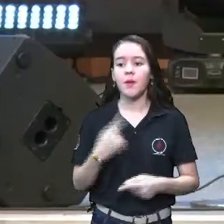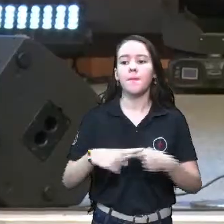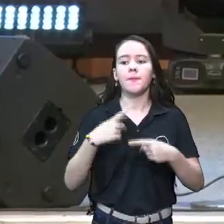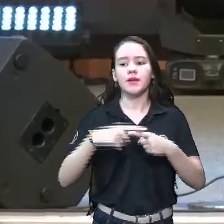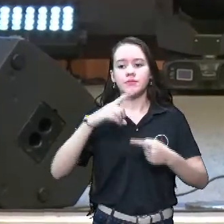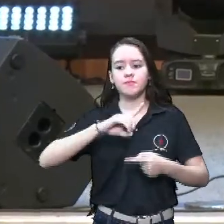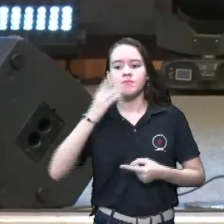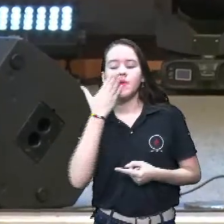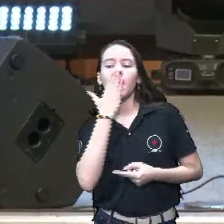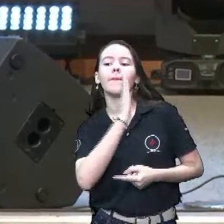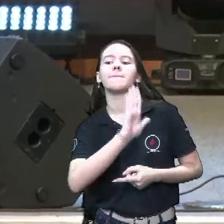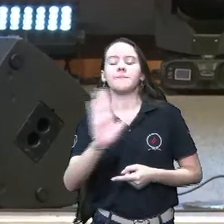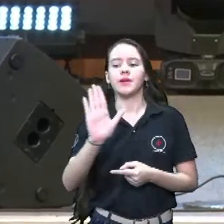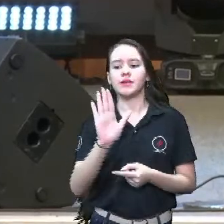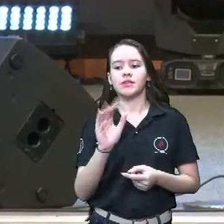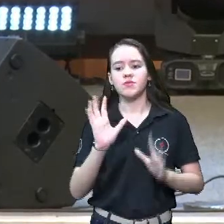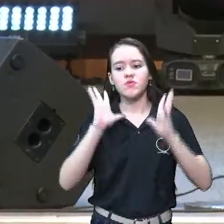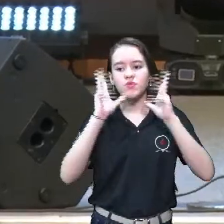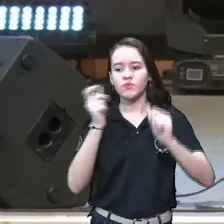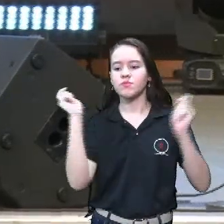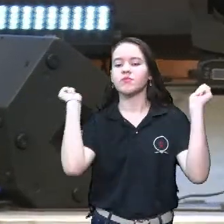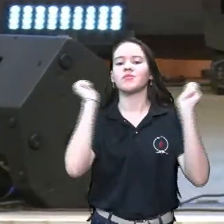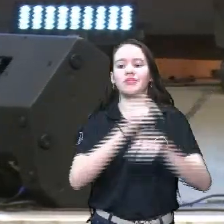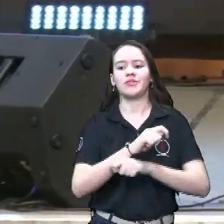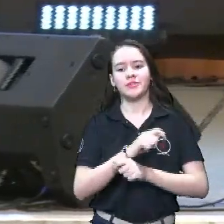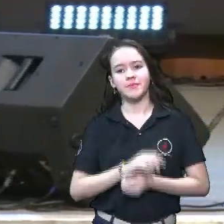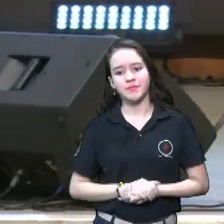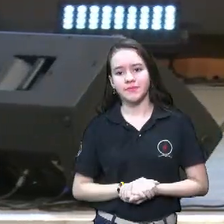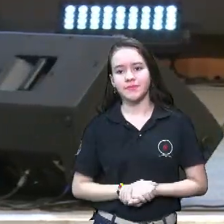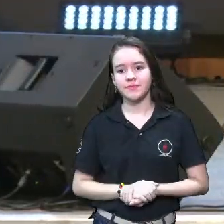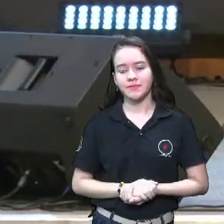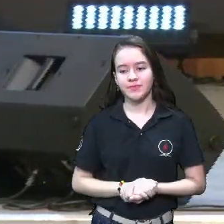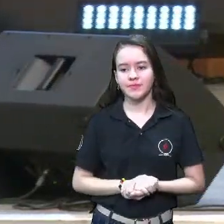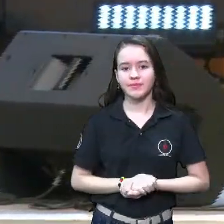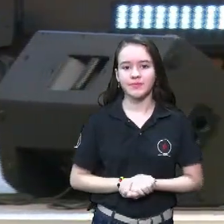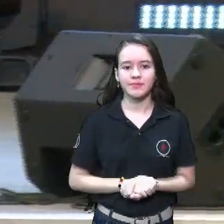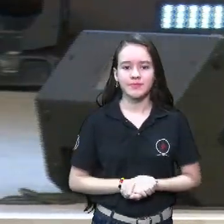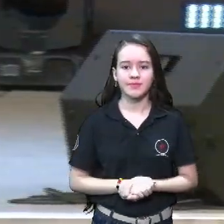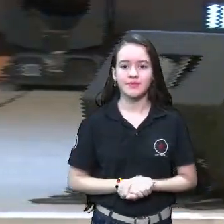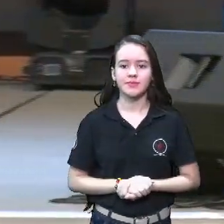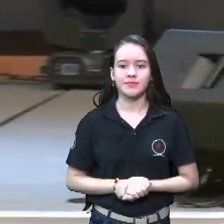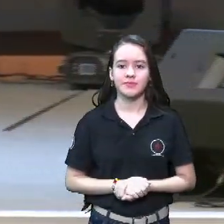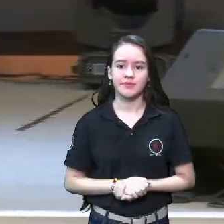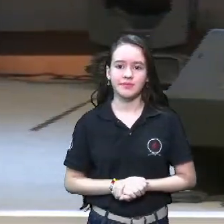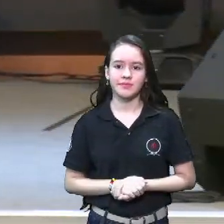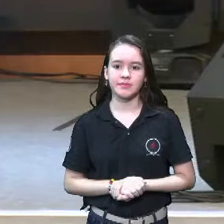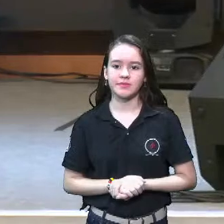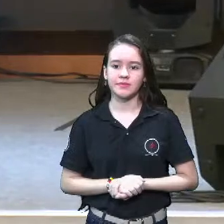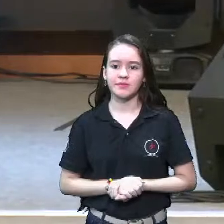nós podemos todas as coisas. Oh Jesus.